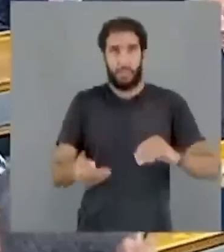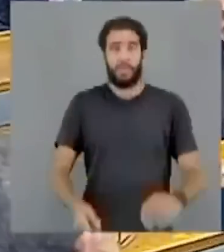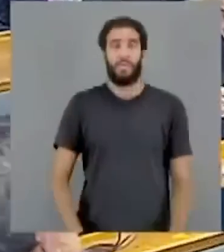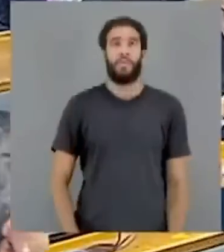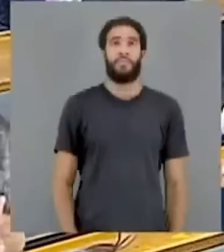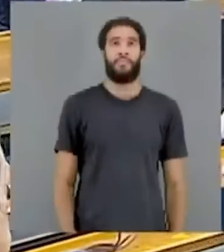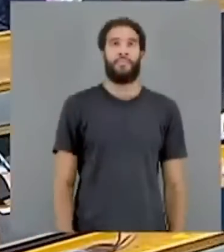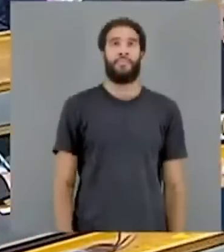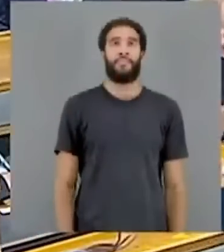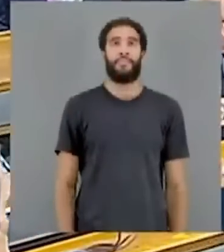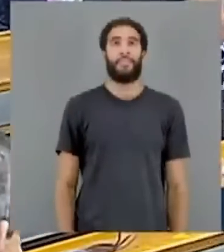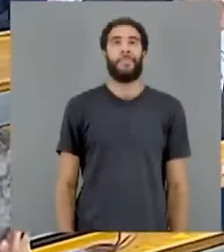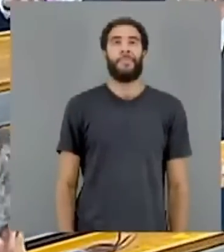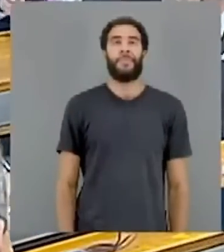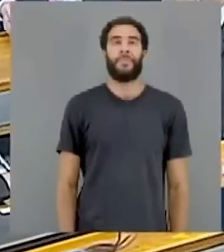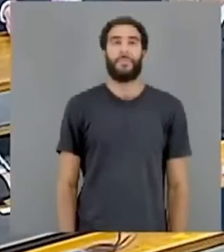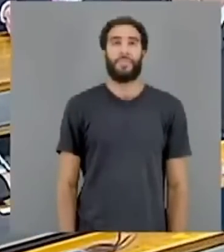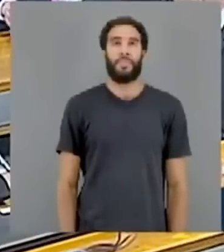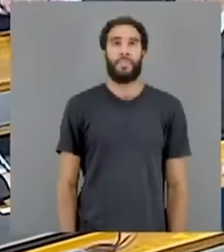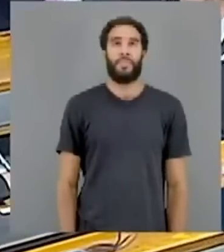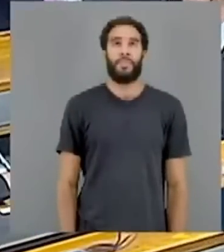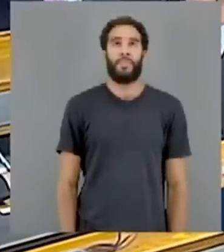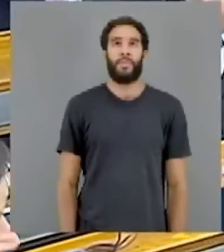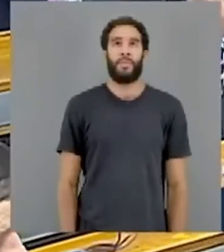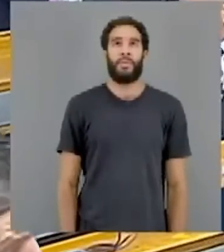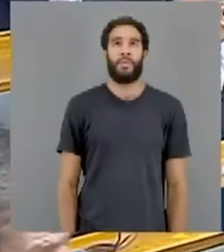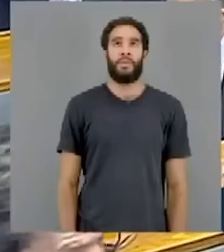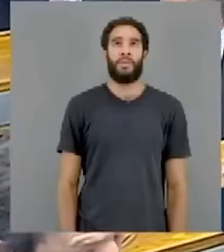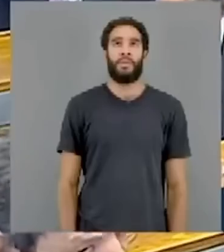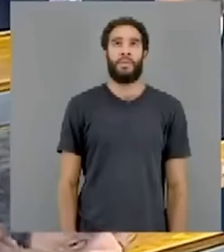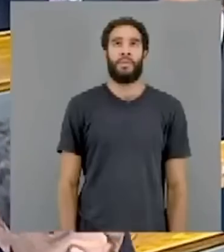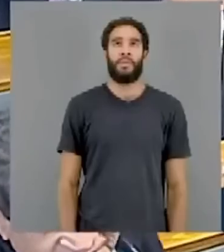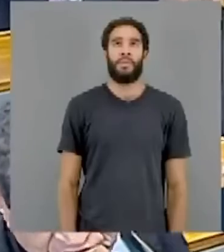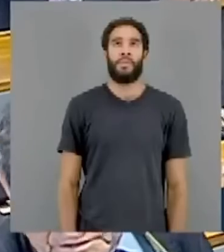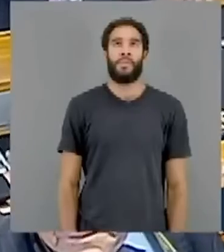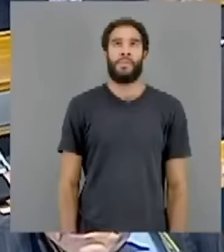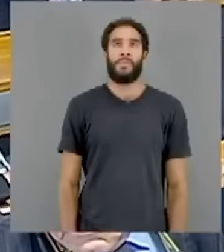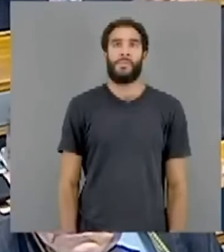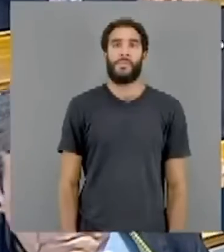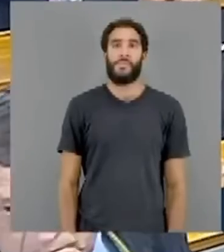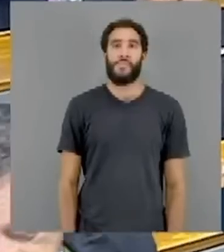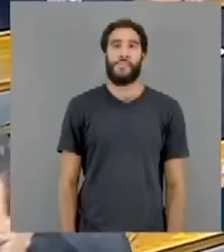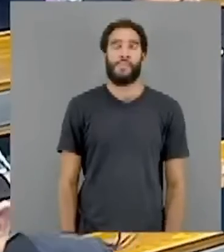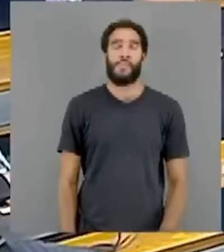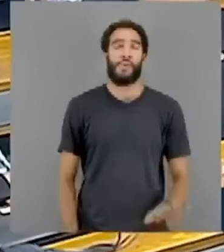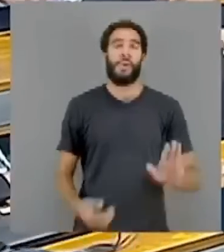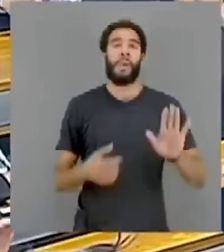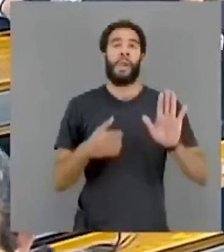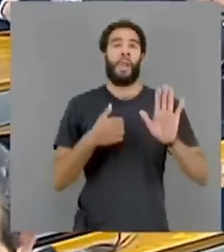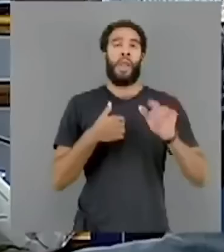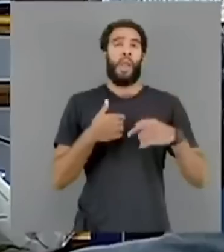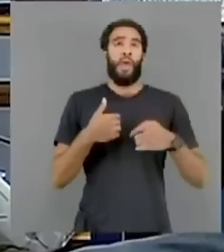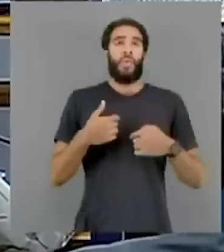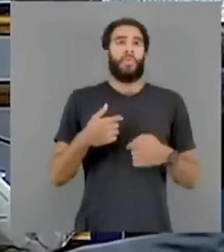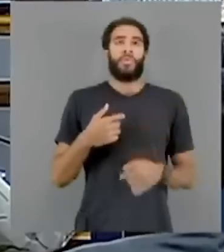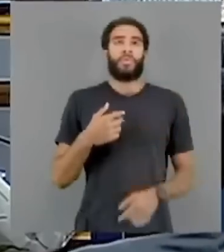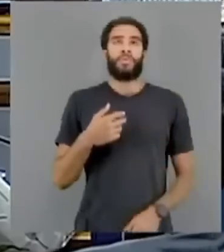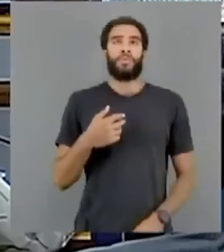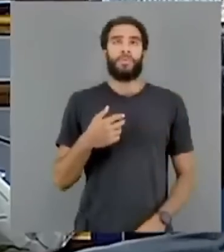Tá bom. Então, ele disse que não conhece. Não foi remetido, presidente. Não, eu não posso